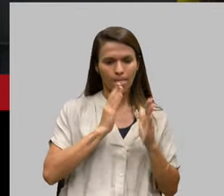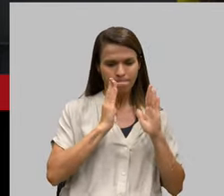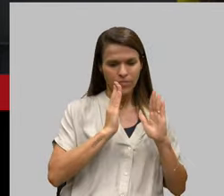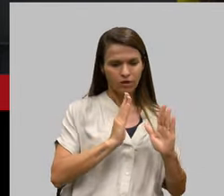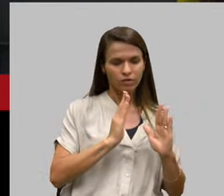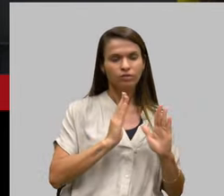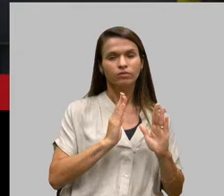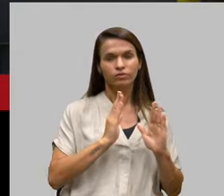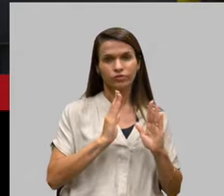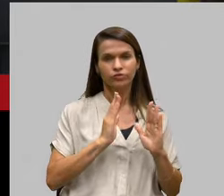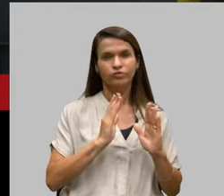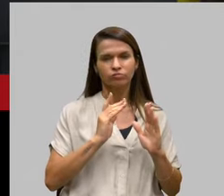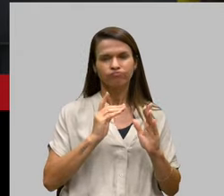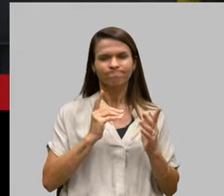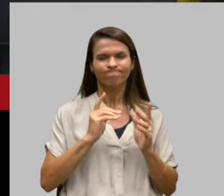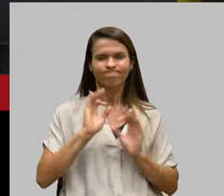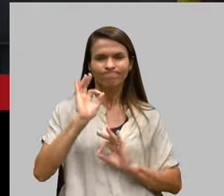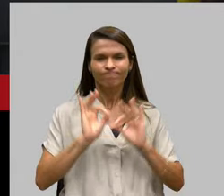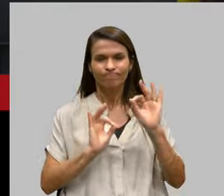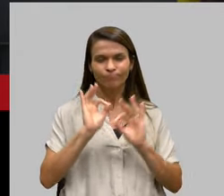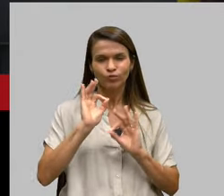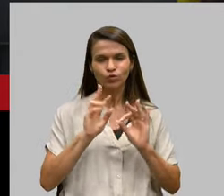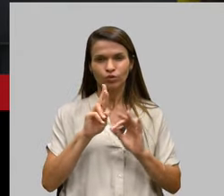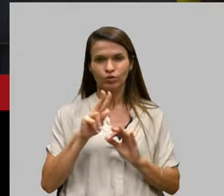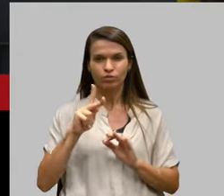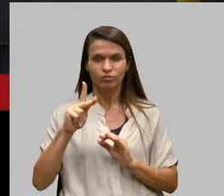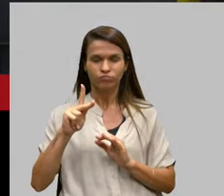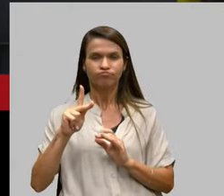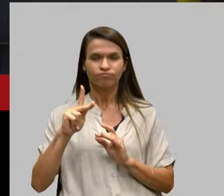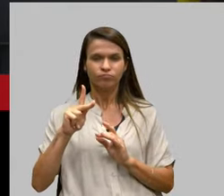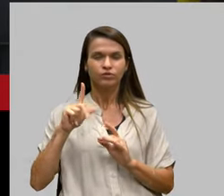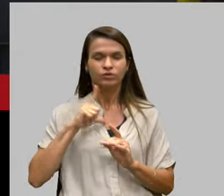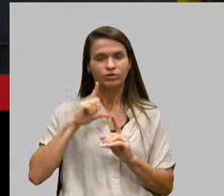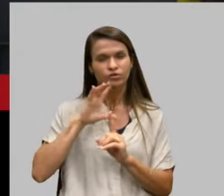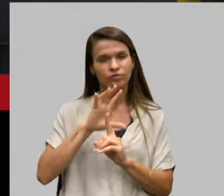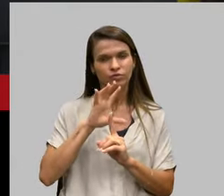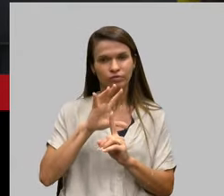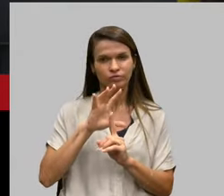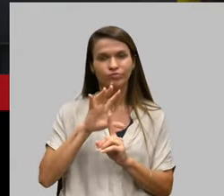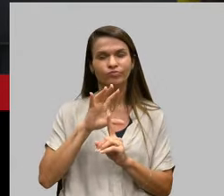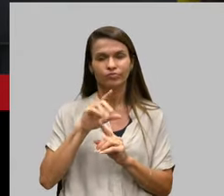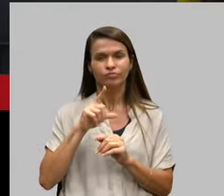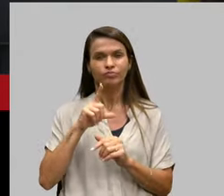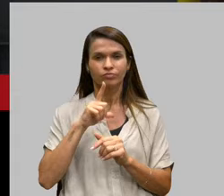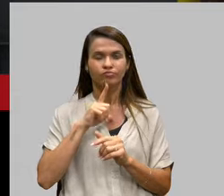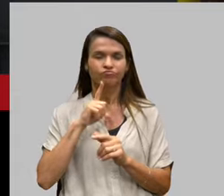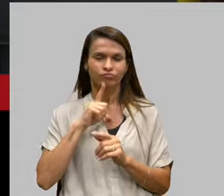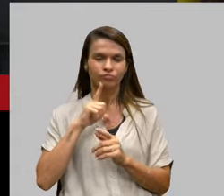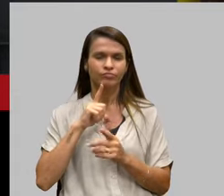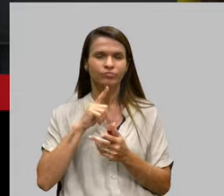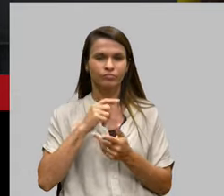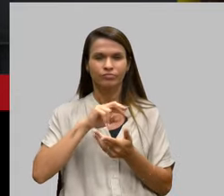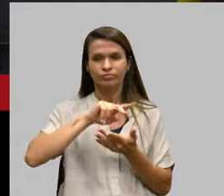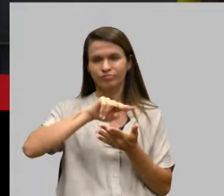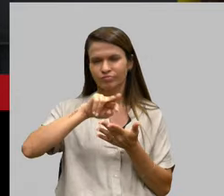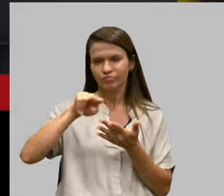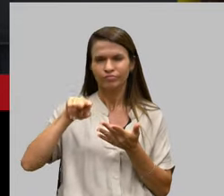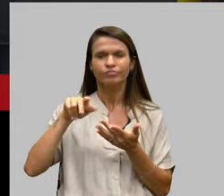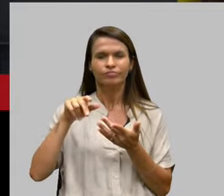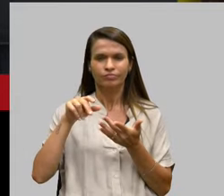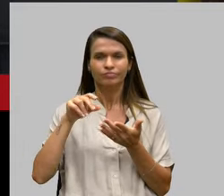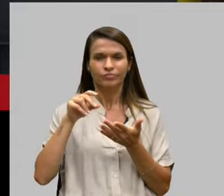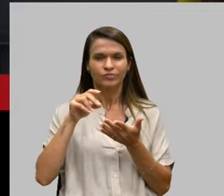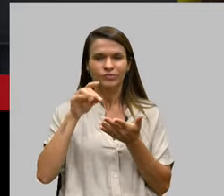tantos os desajustes os regimes próprios são provocados porque antigamente se incorporavam vários rubricas na na